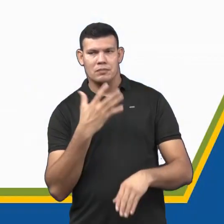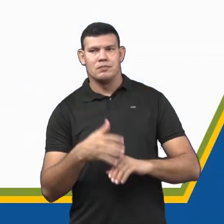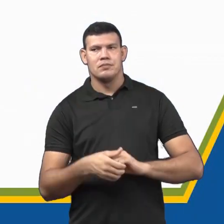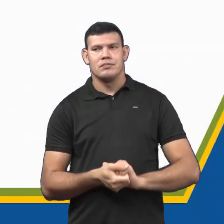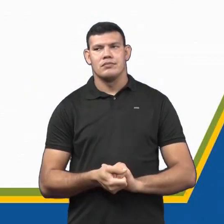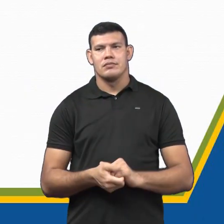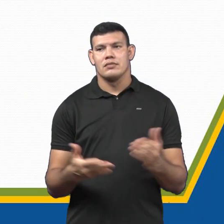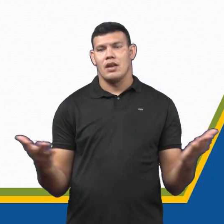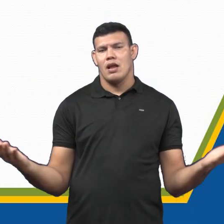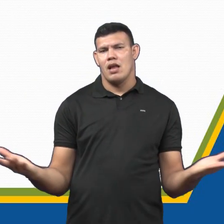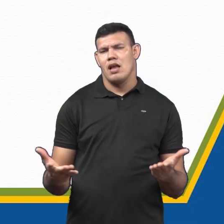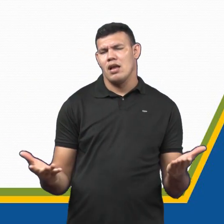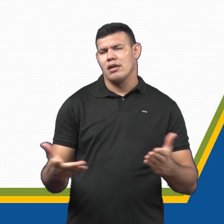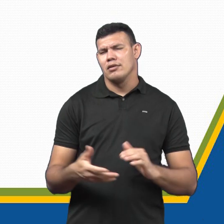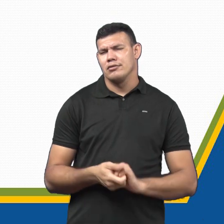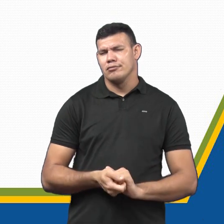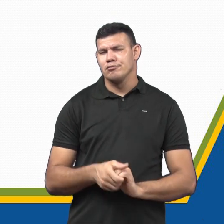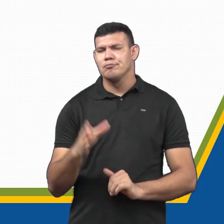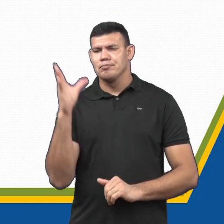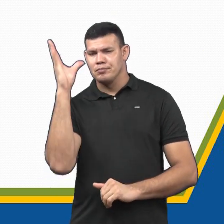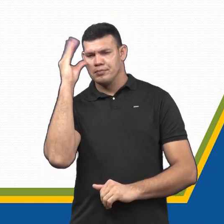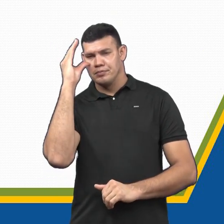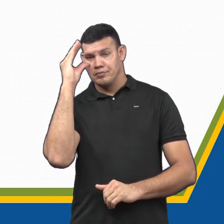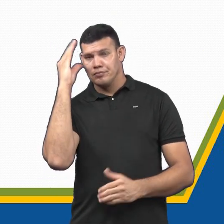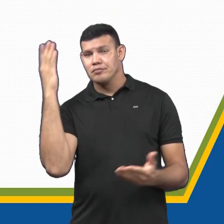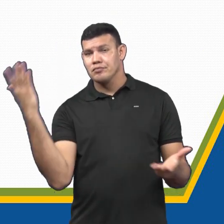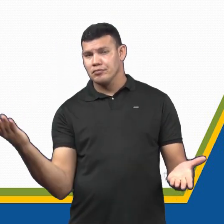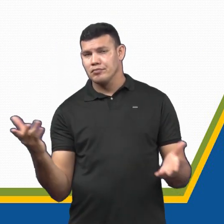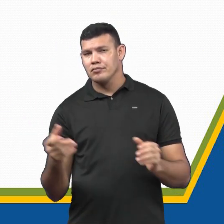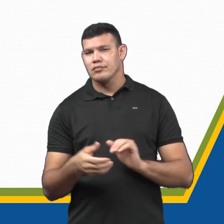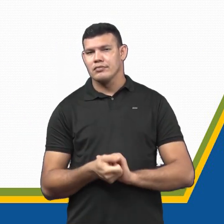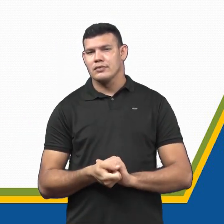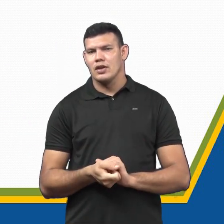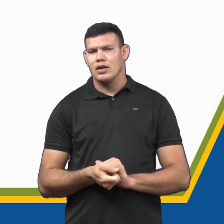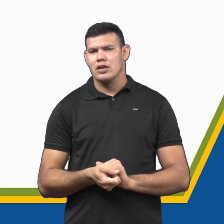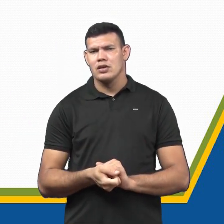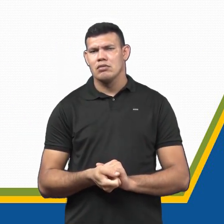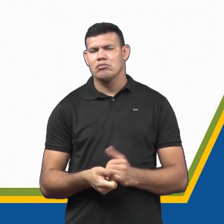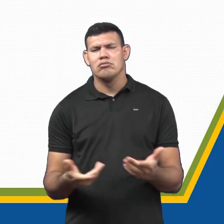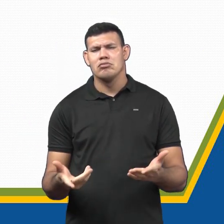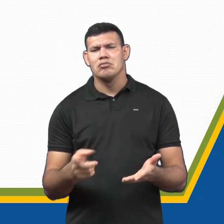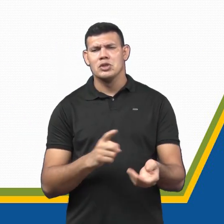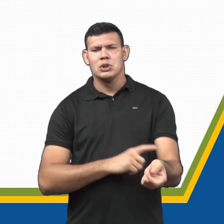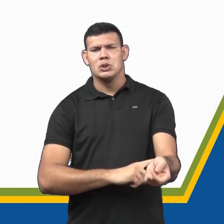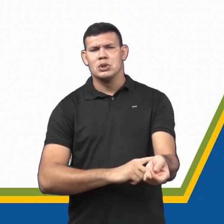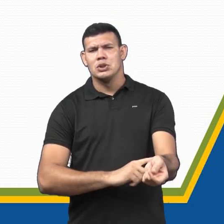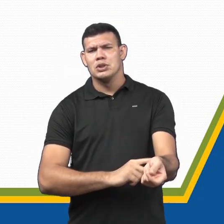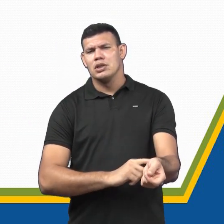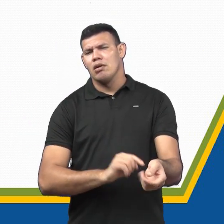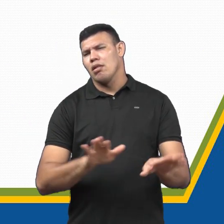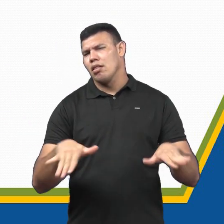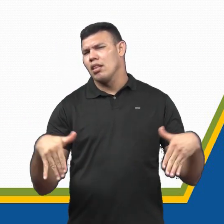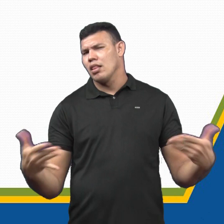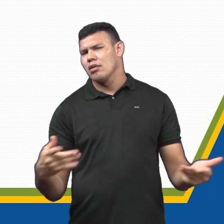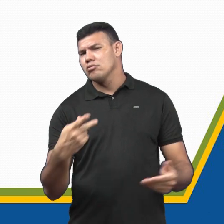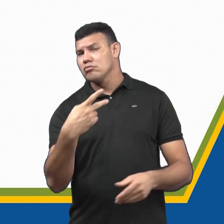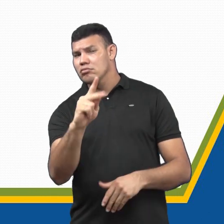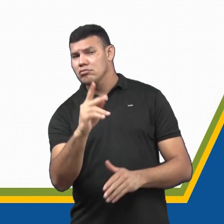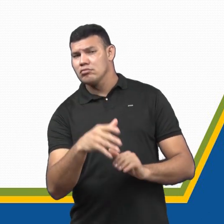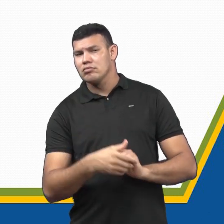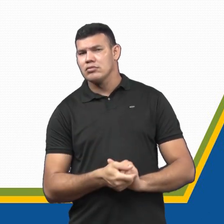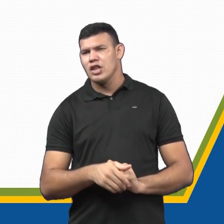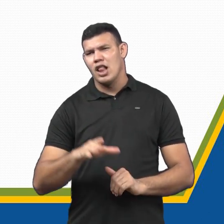Eu trouxe aqui para vocês uma curiosidade com relação à tipagem sanguínea. Vocês já ouviram falar em sangue